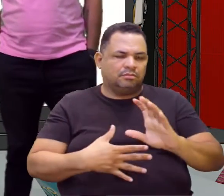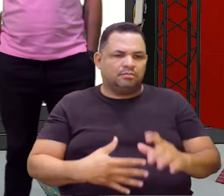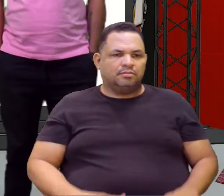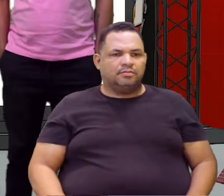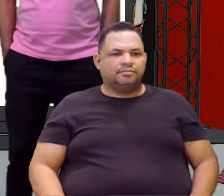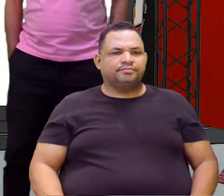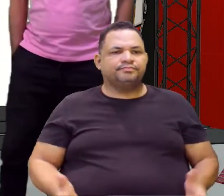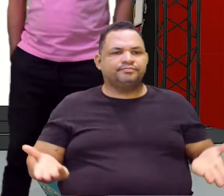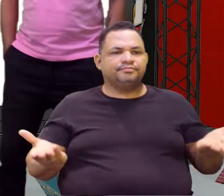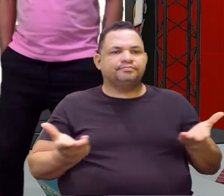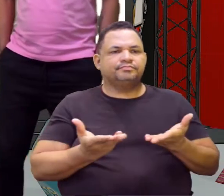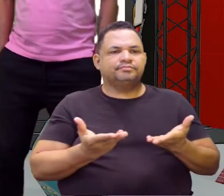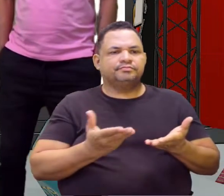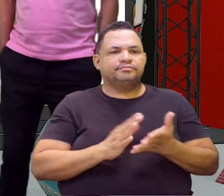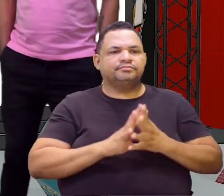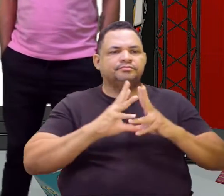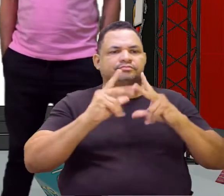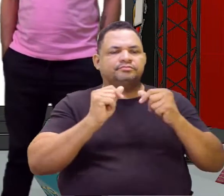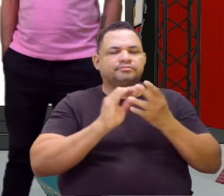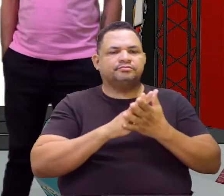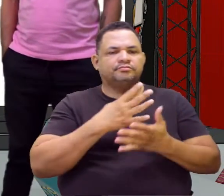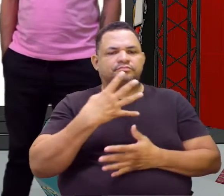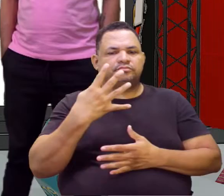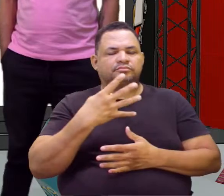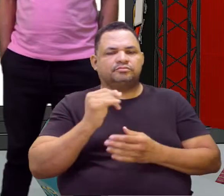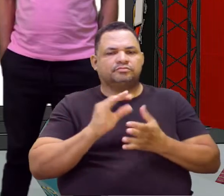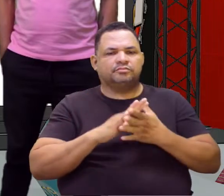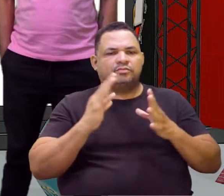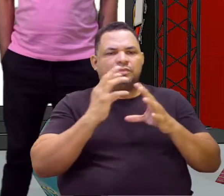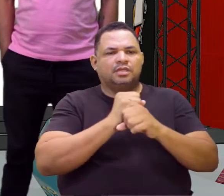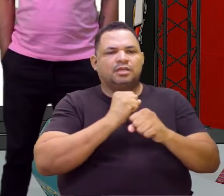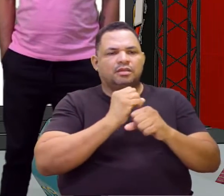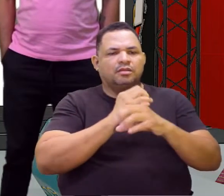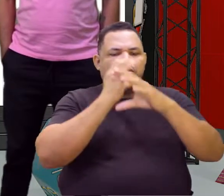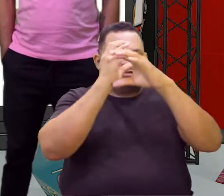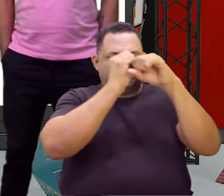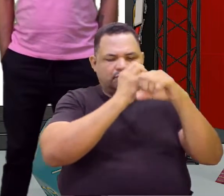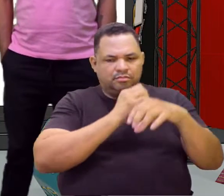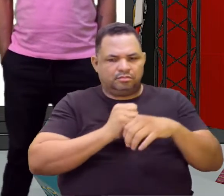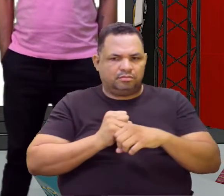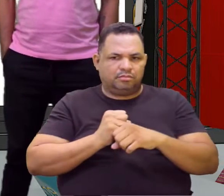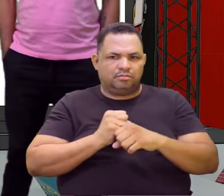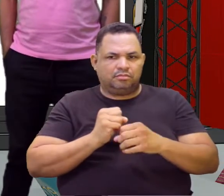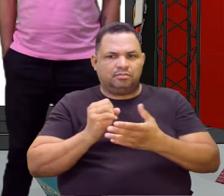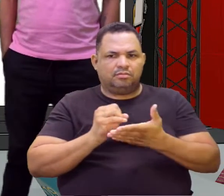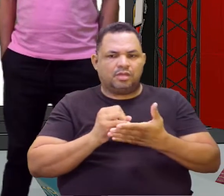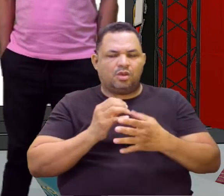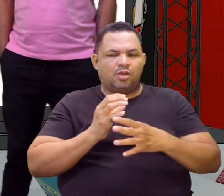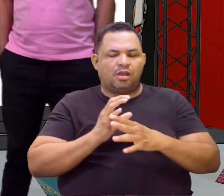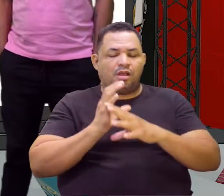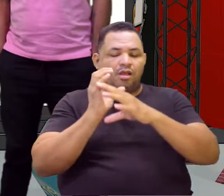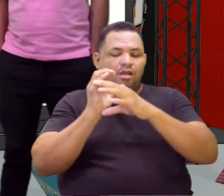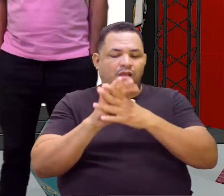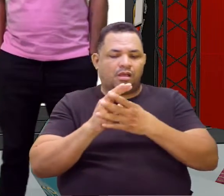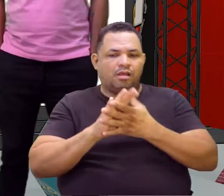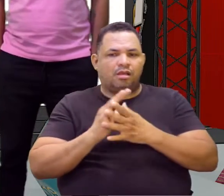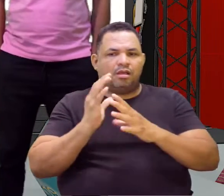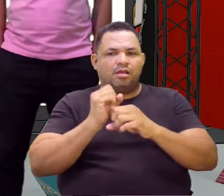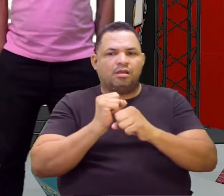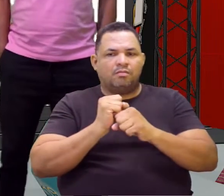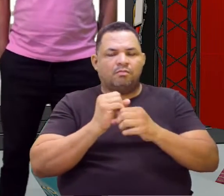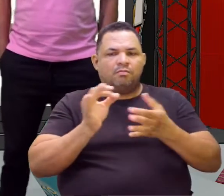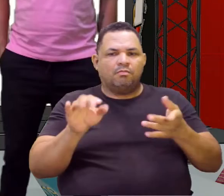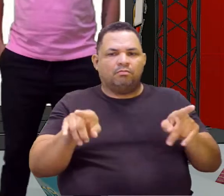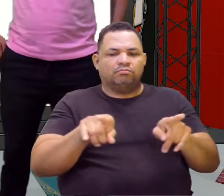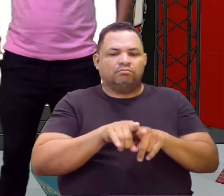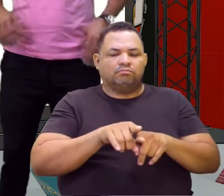aí. E agora, mas será que em todos os quadriláteros se calcular a área do mesmo jeito? Basicamente, né? Alguns vão ter